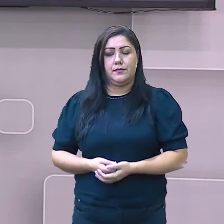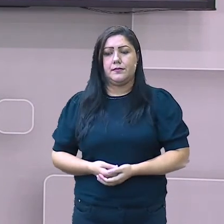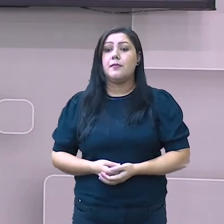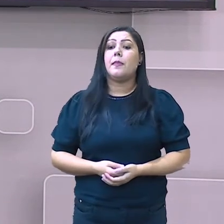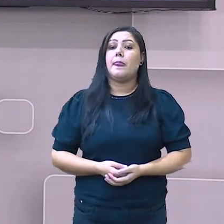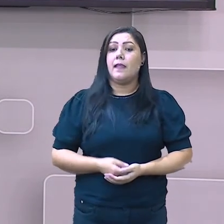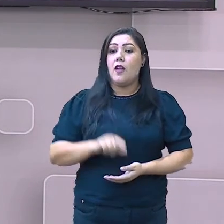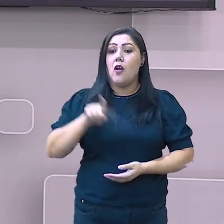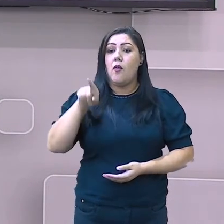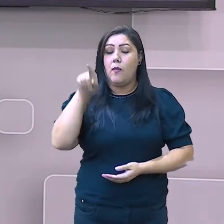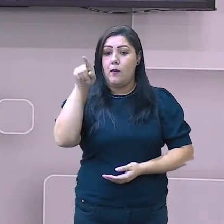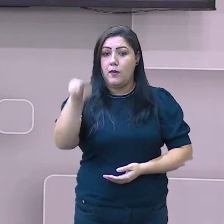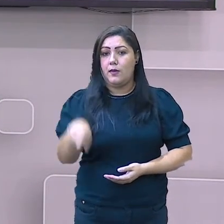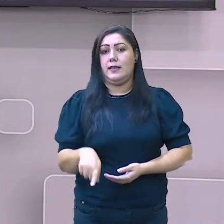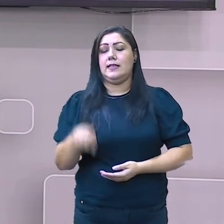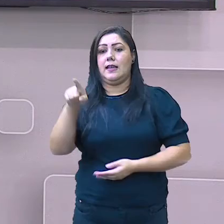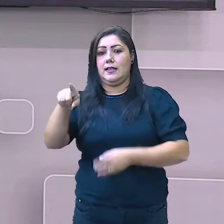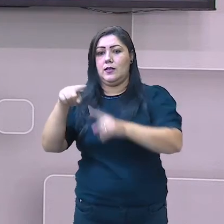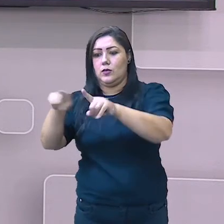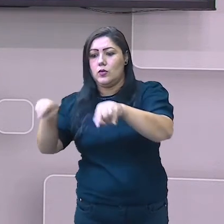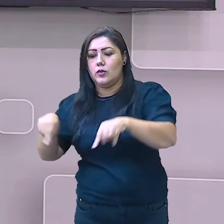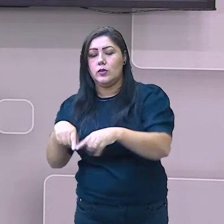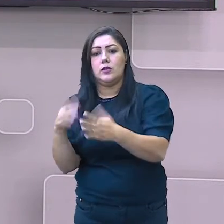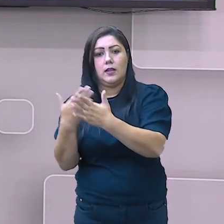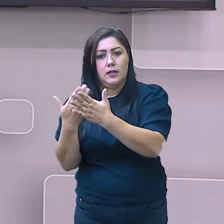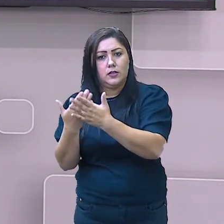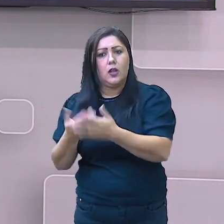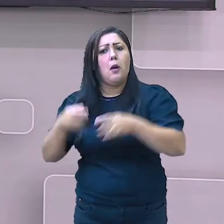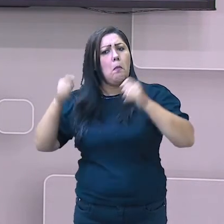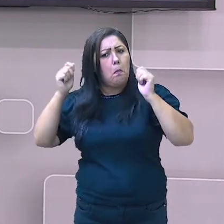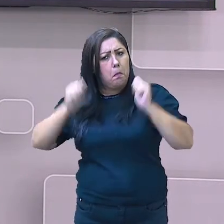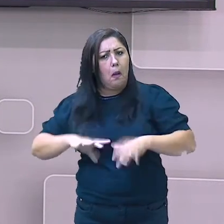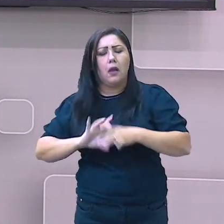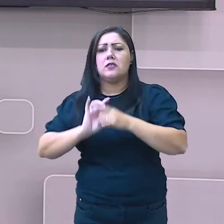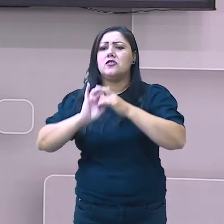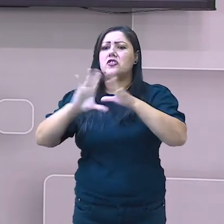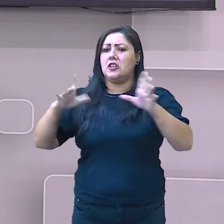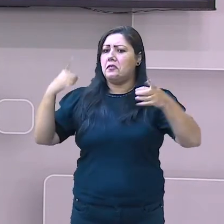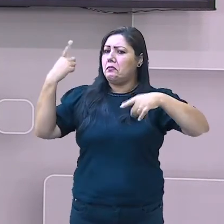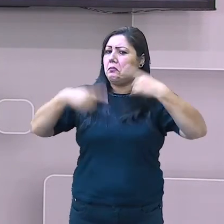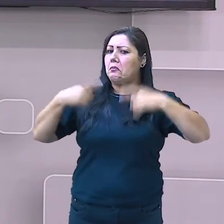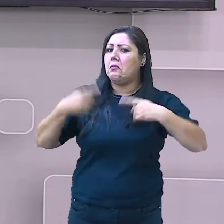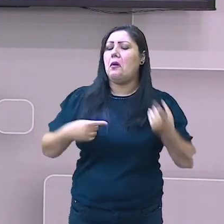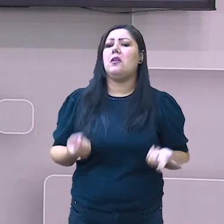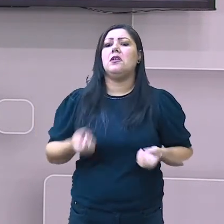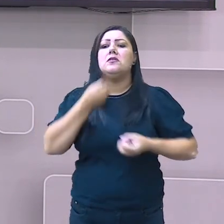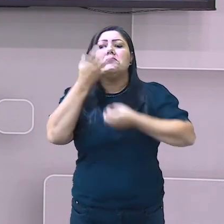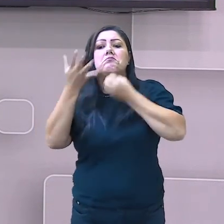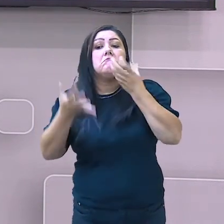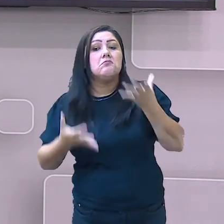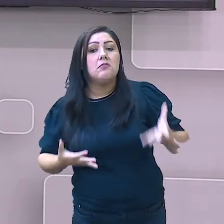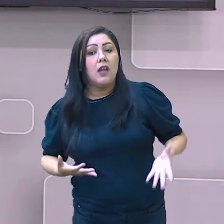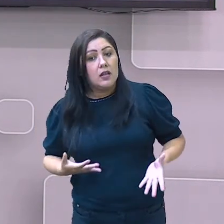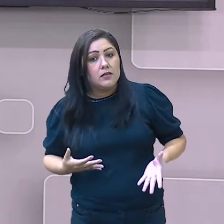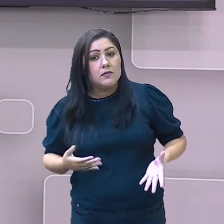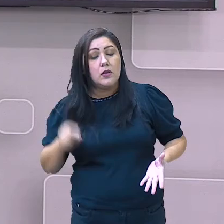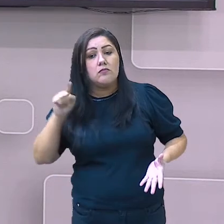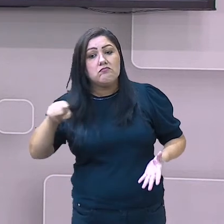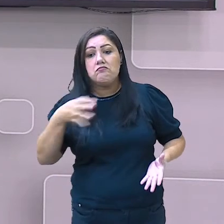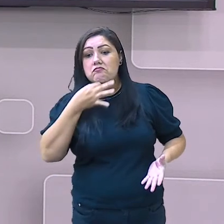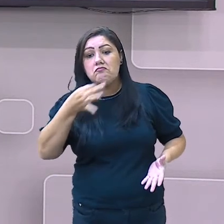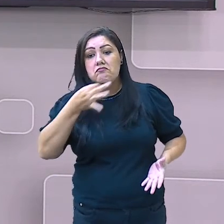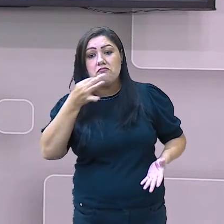aula, você tem todo o direito de debater política e de expor o